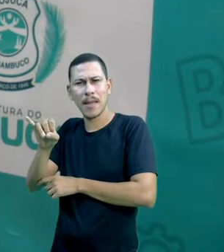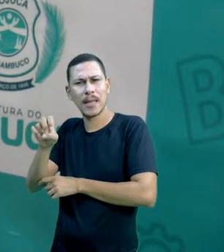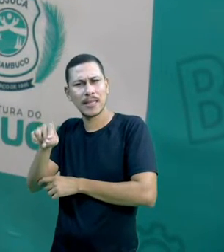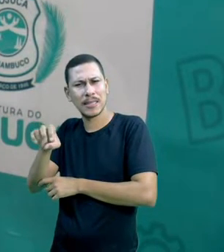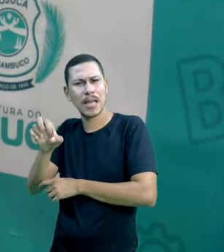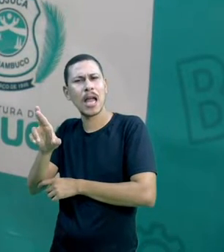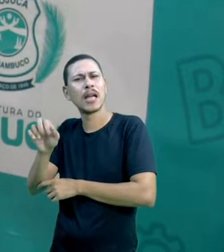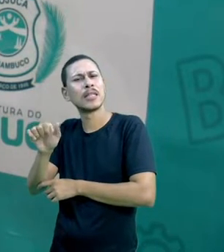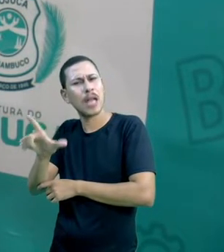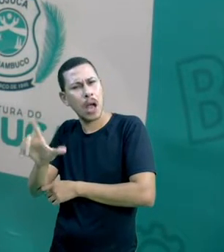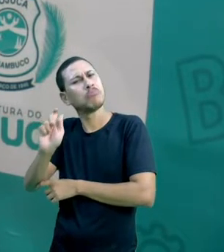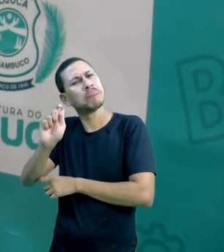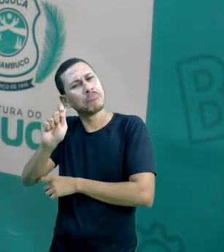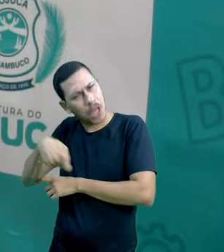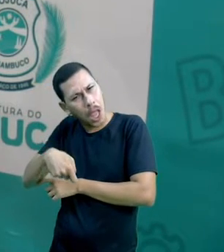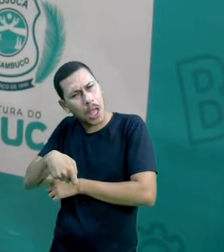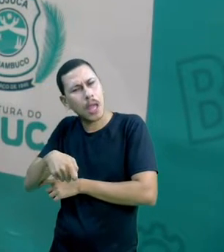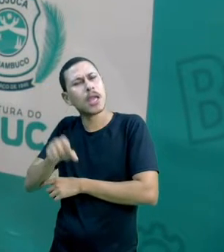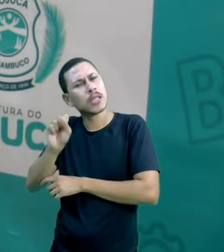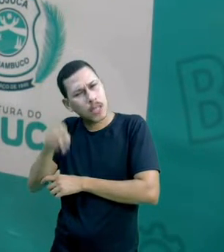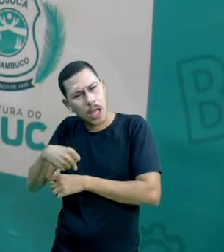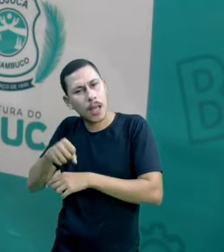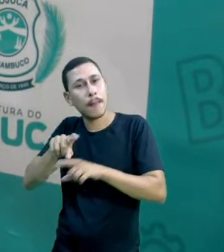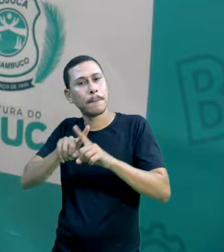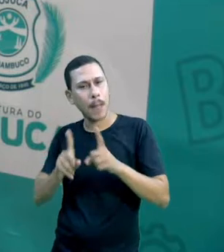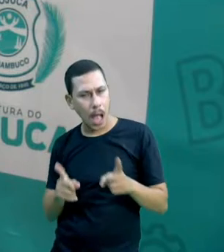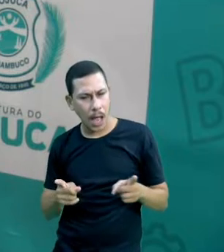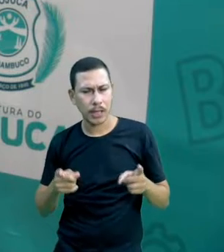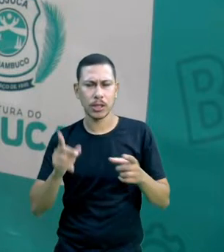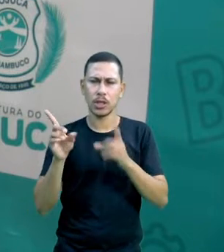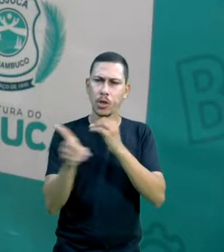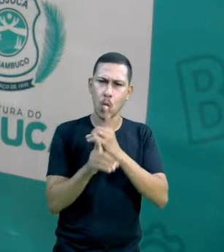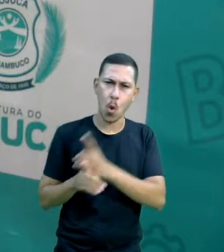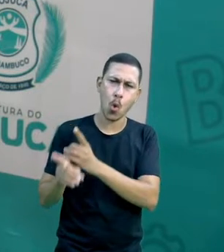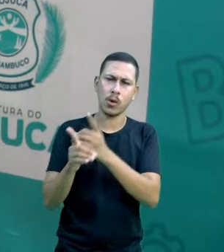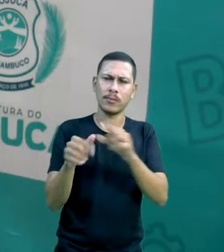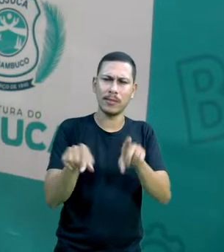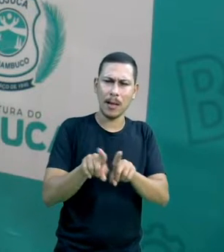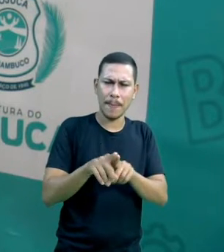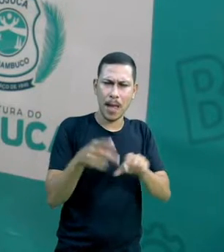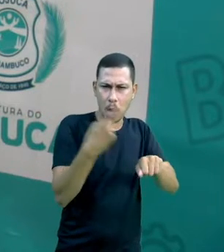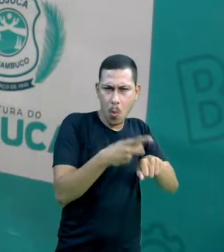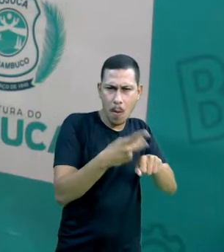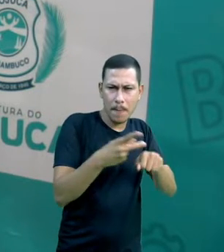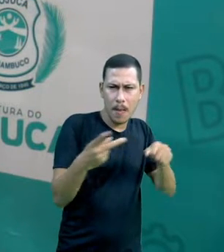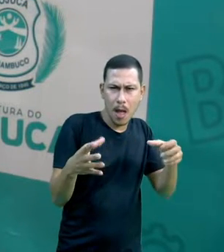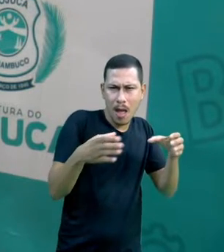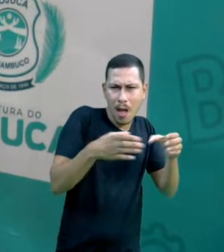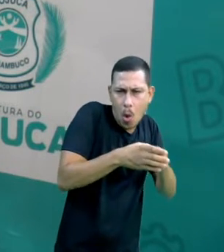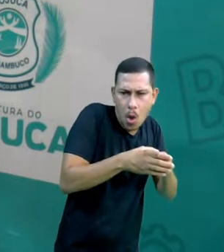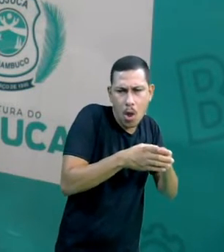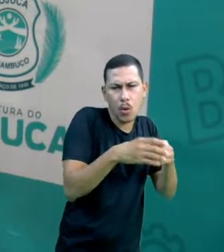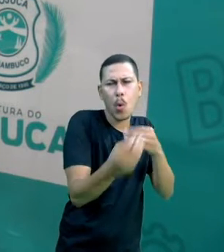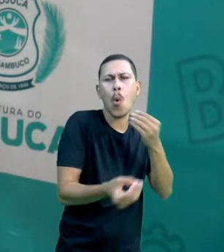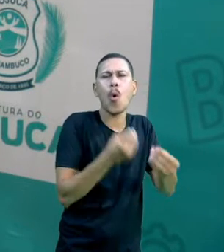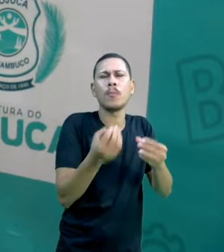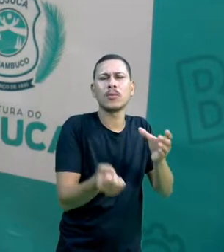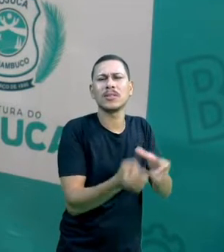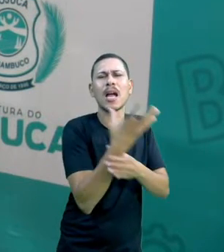ele na composição das rochas. Mas e finalmente, como é que essas rochas se formam?